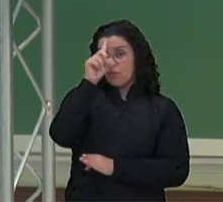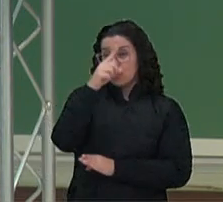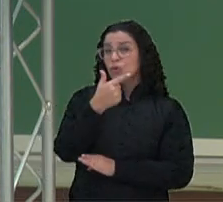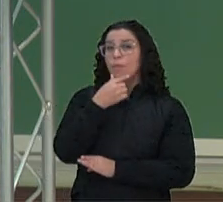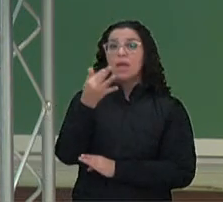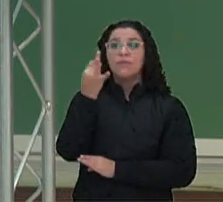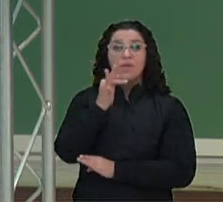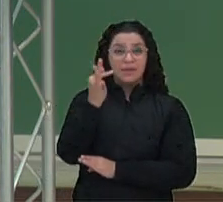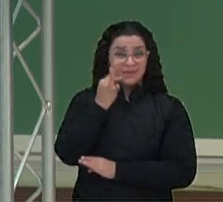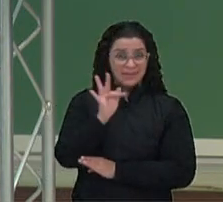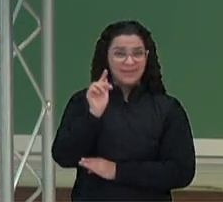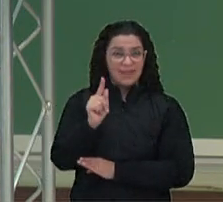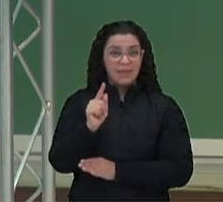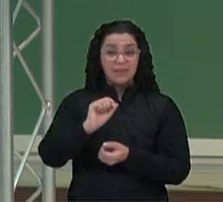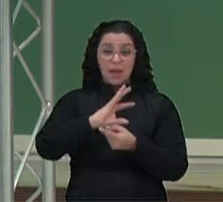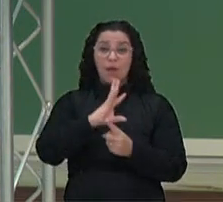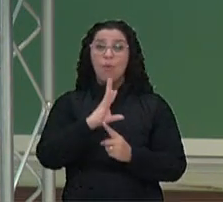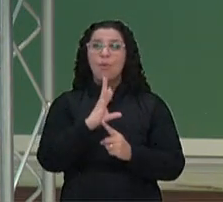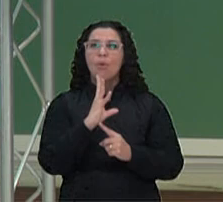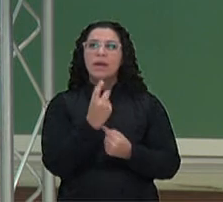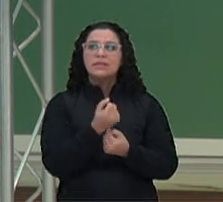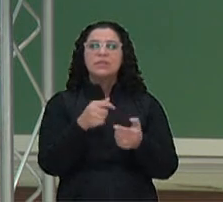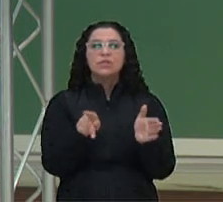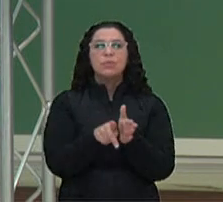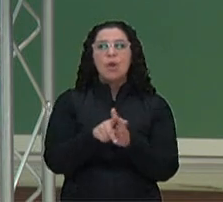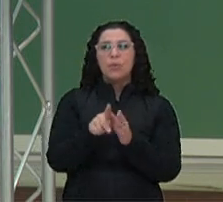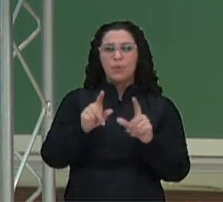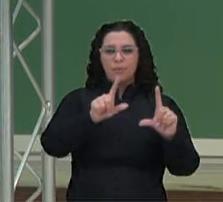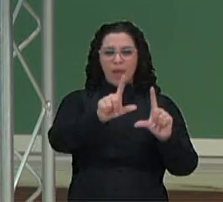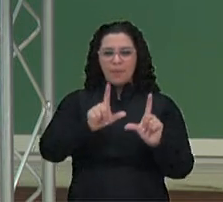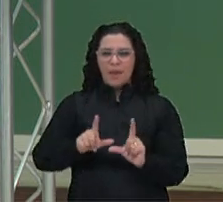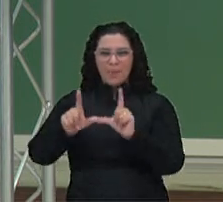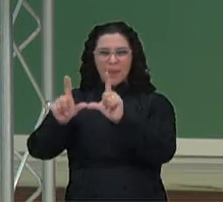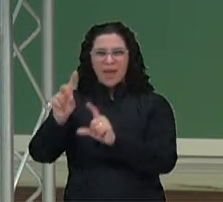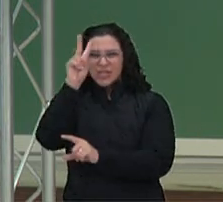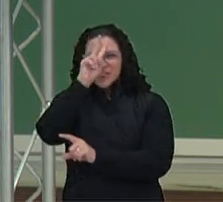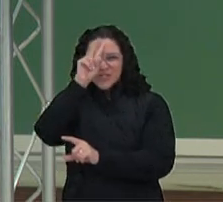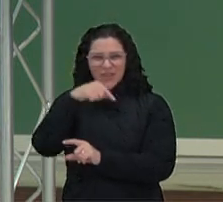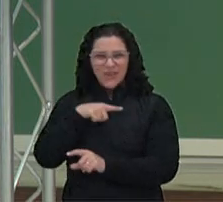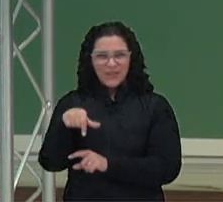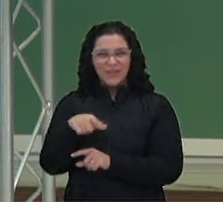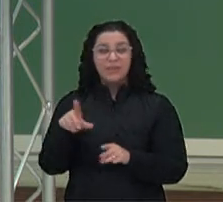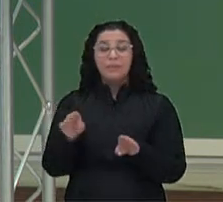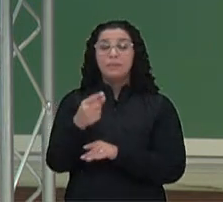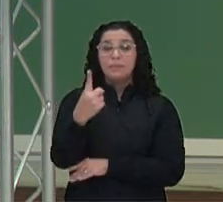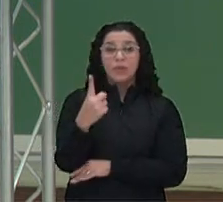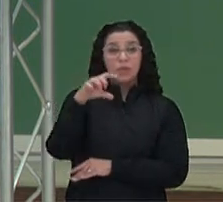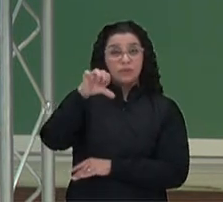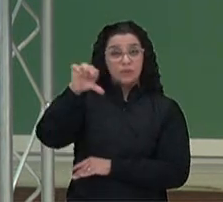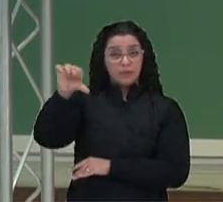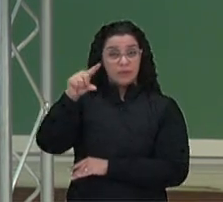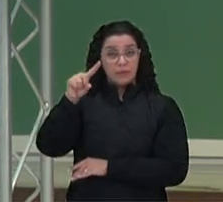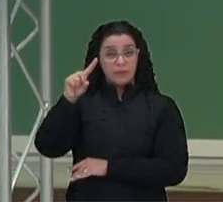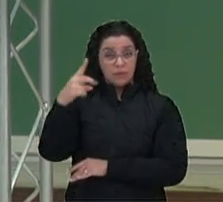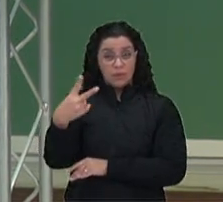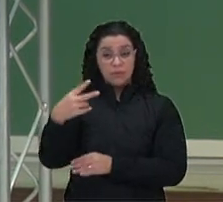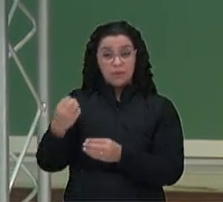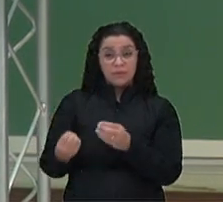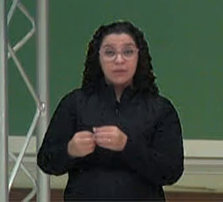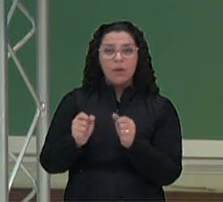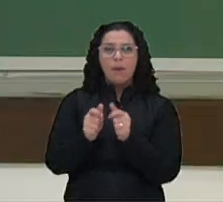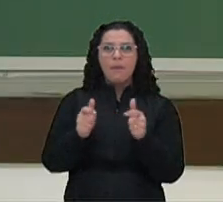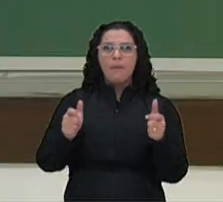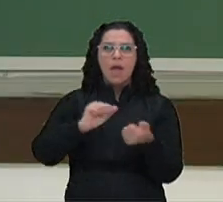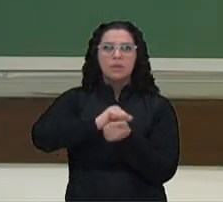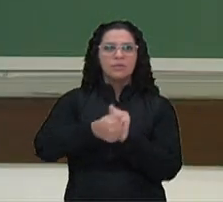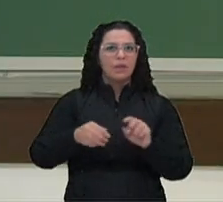Ink Bylow, ele era um artista de comic books, né, de histórias em quadrinhos, em 1992, e esse esporte tem crescido